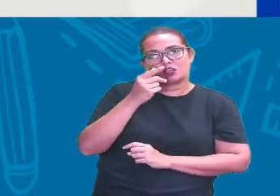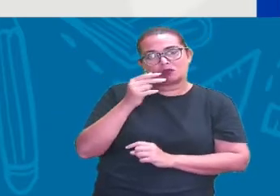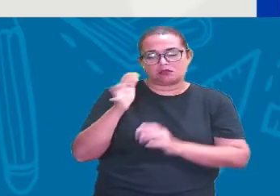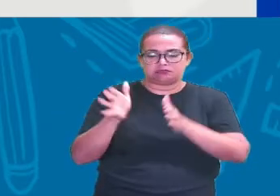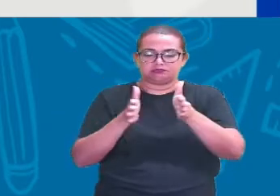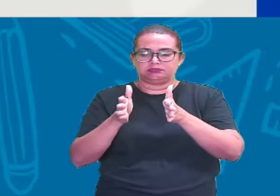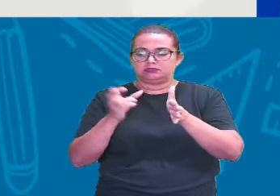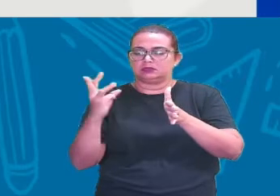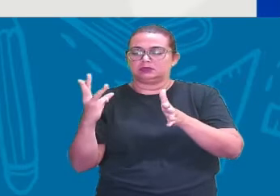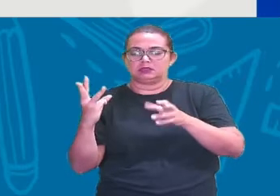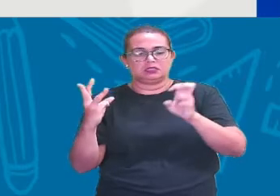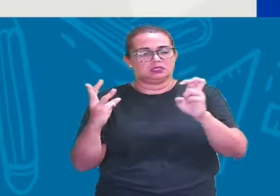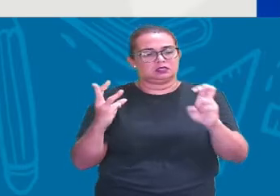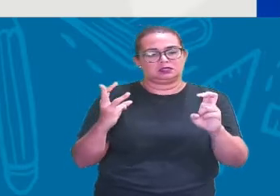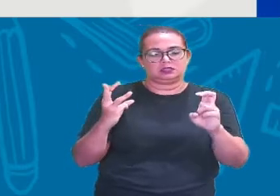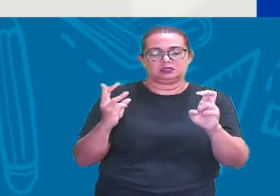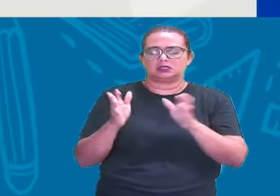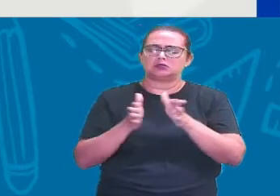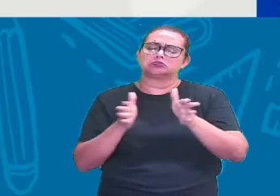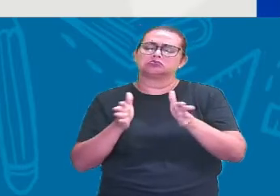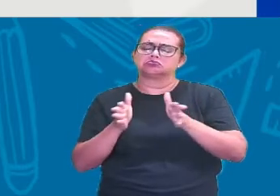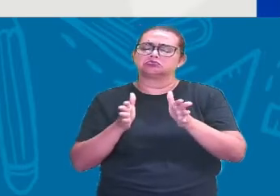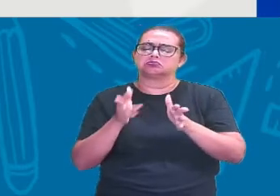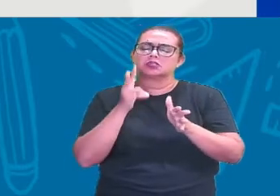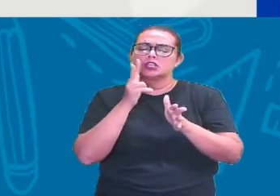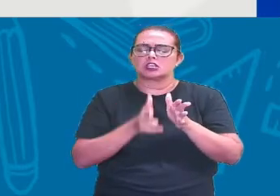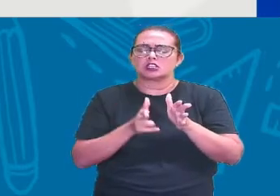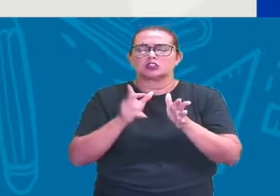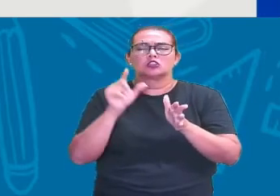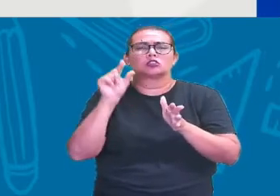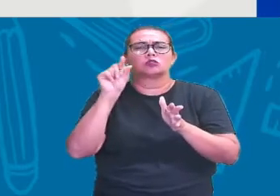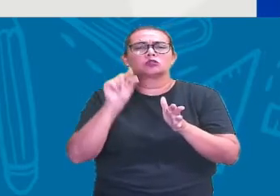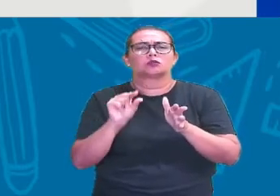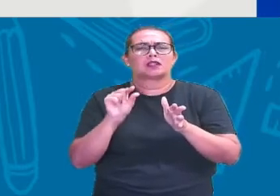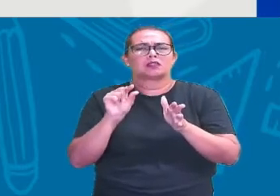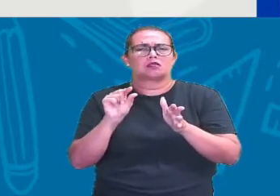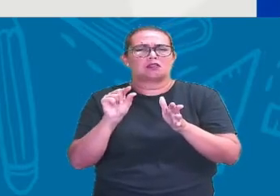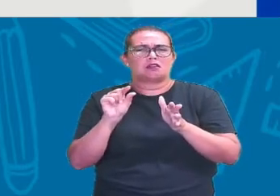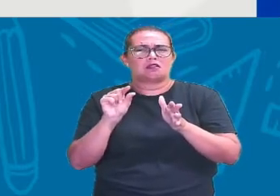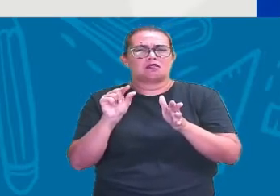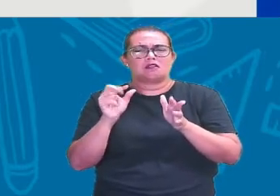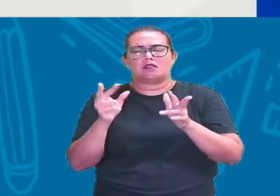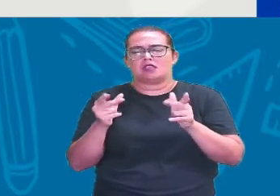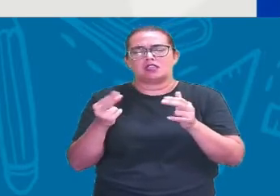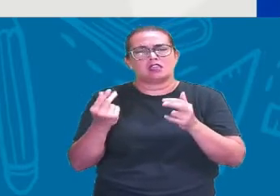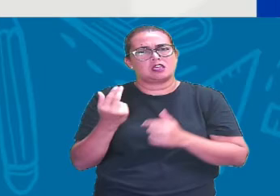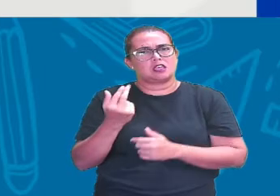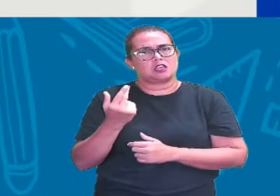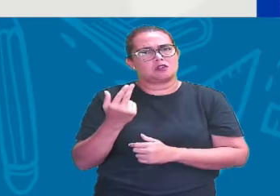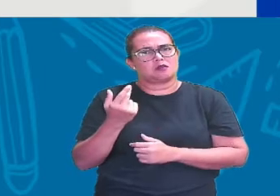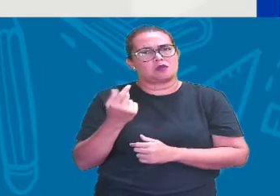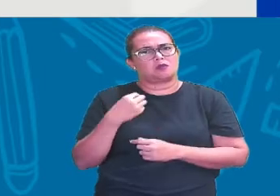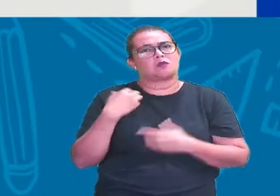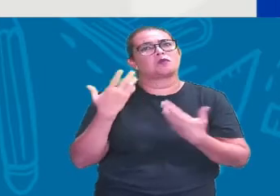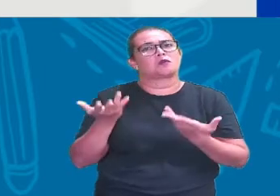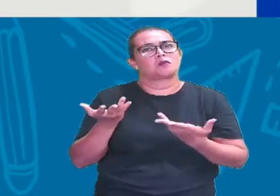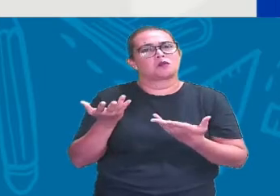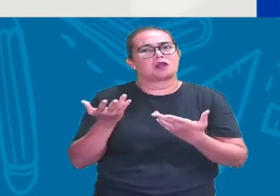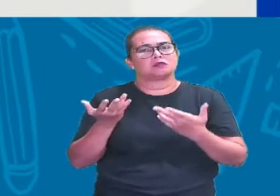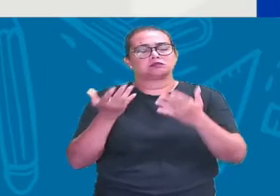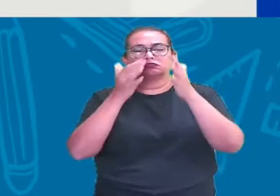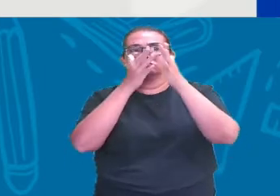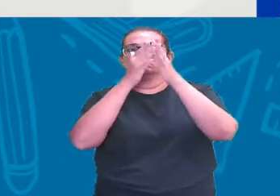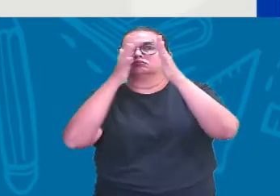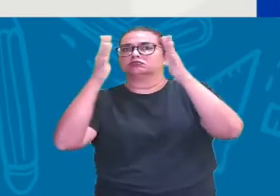5. Vamos observar o menor número que tem em 3, nos múltiplos de 3, e